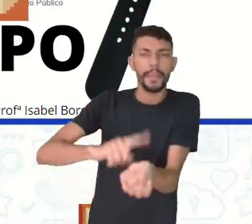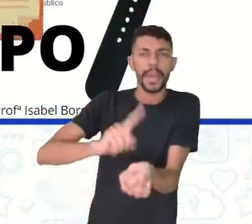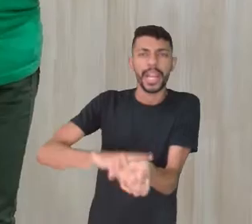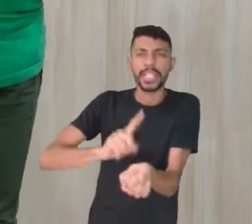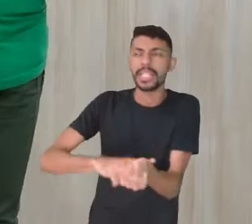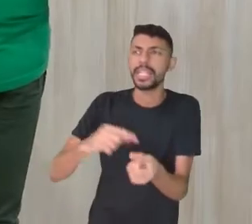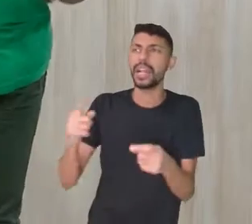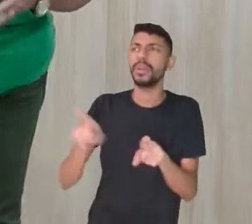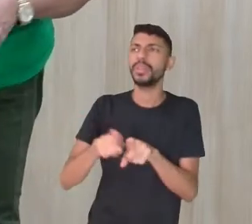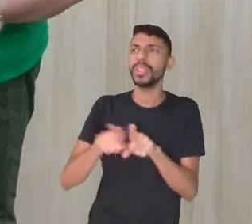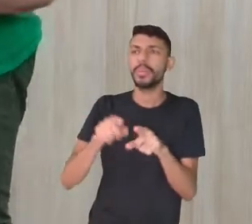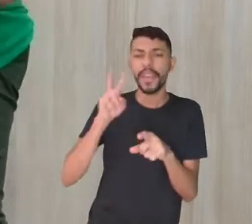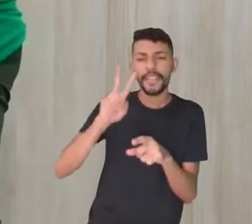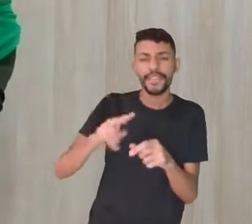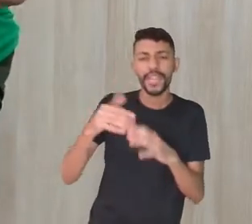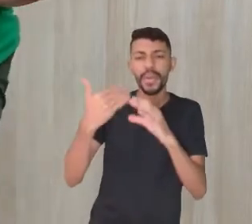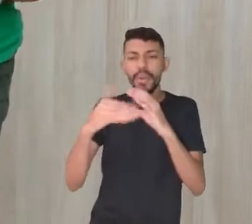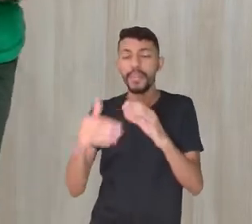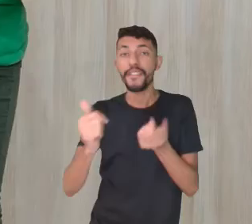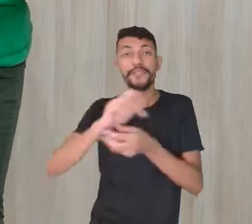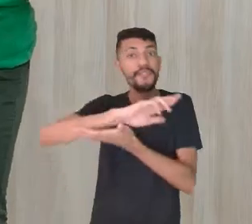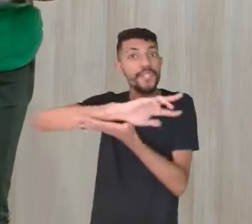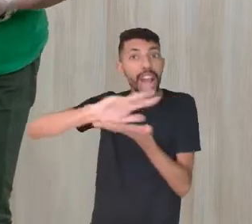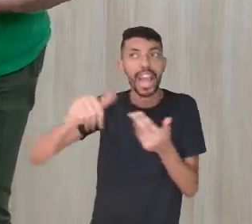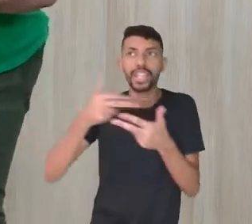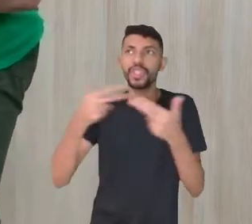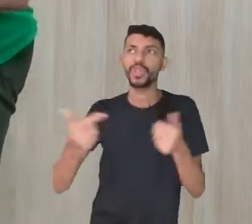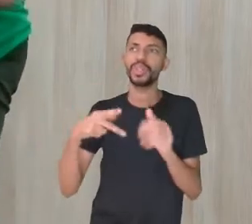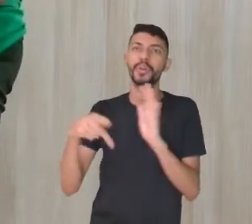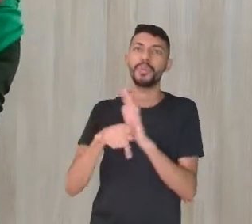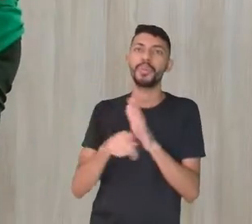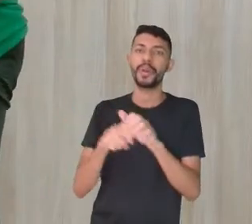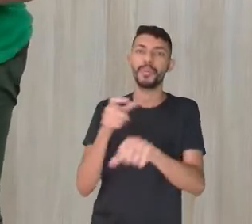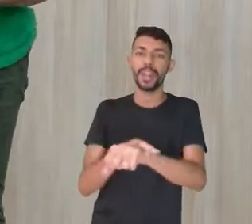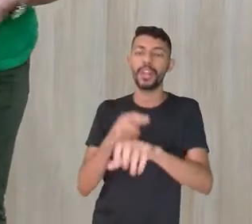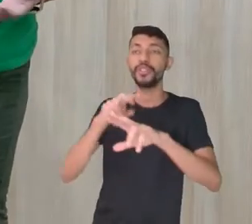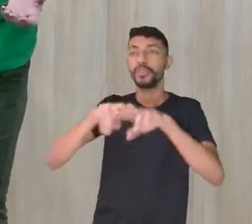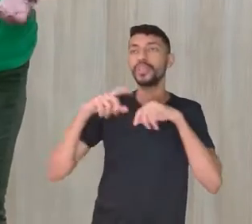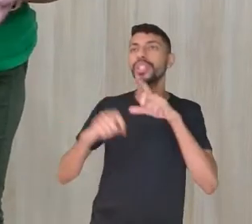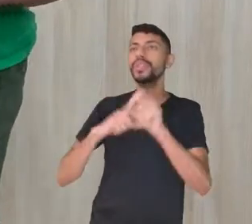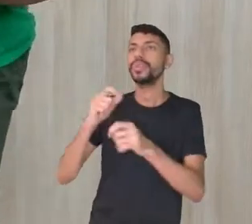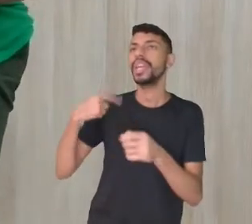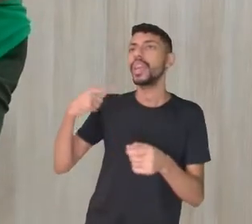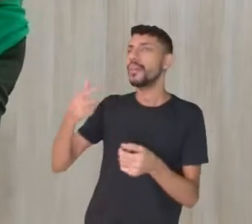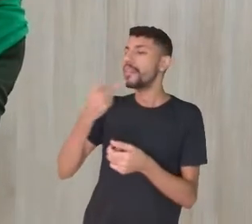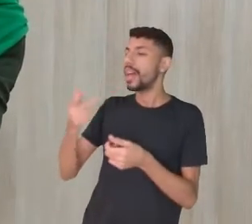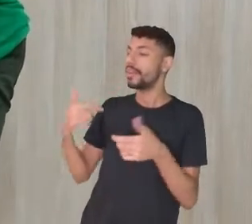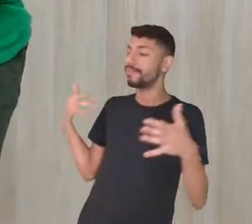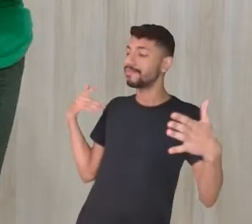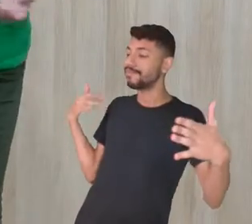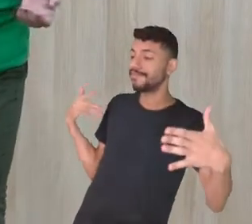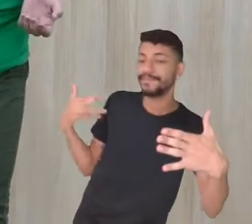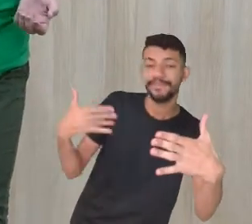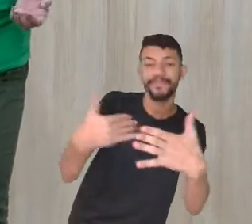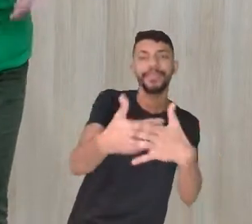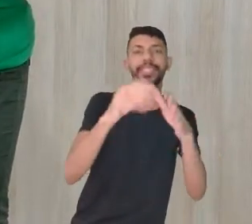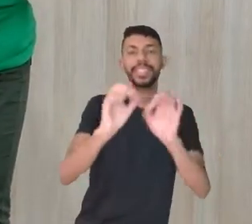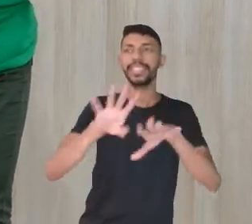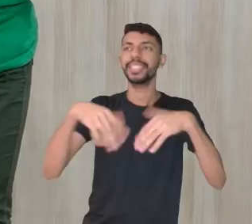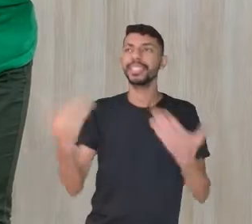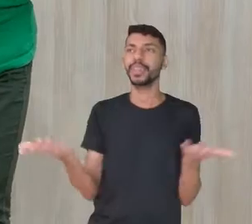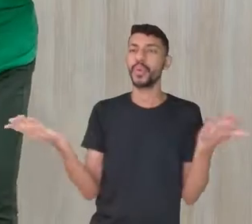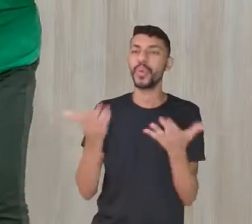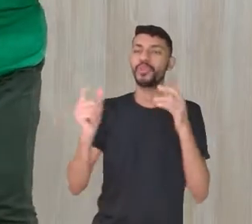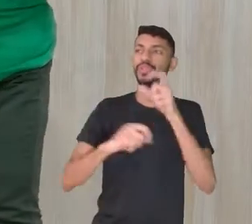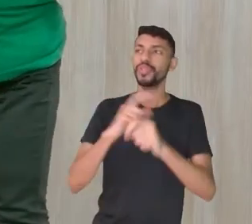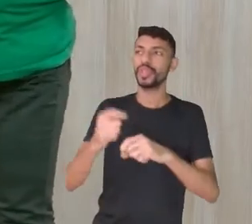ele fez uma série de coisas nesse relógio. Por isso que eu estou chamando de uma linha do tempo. Então, hoje, está ocupando esse